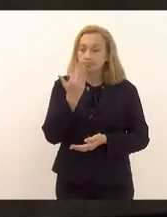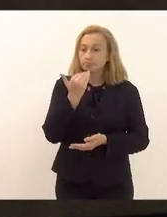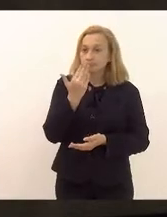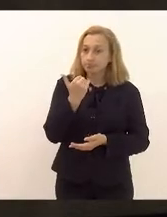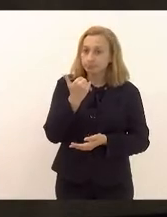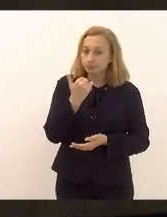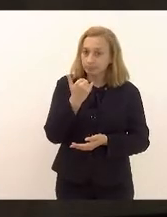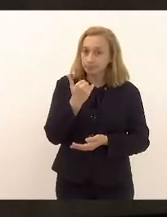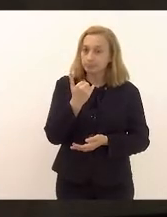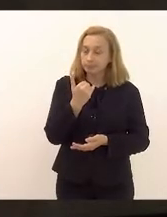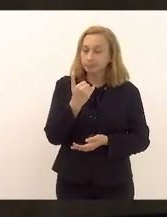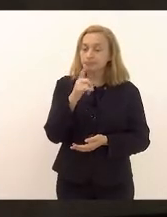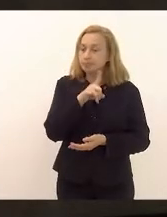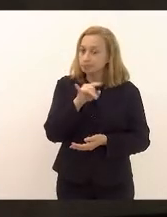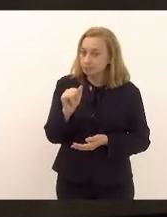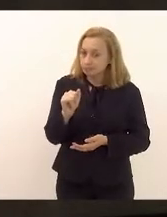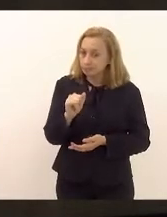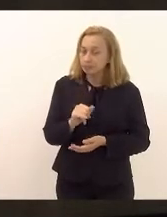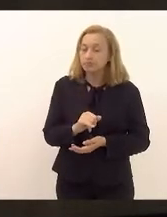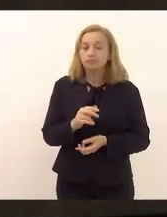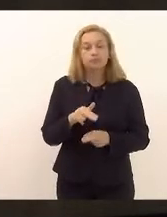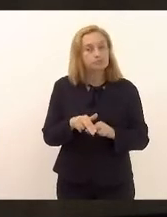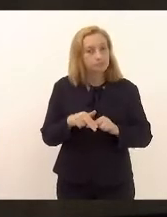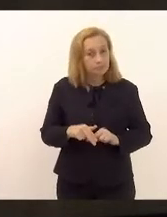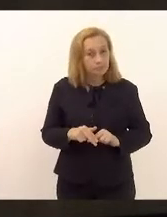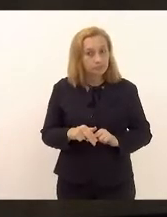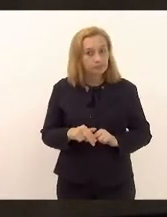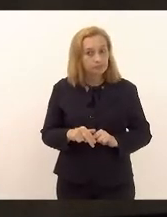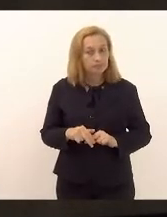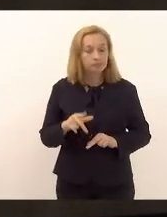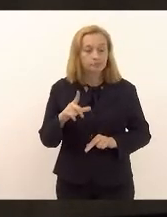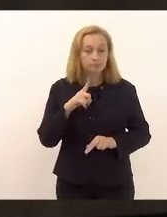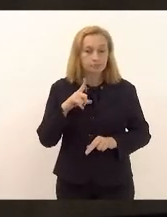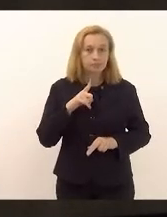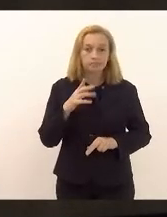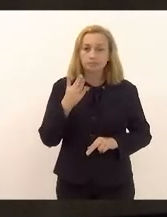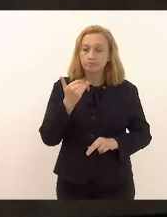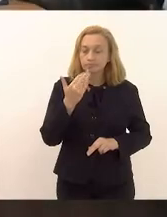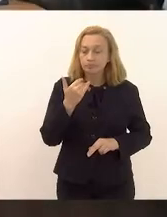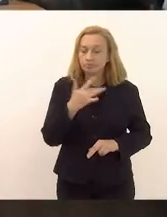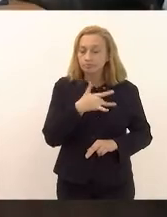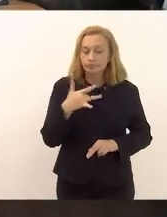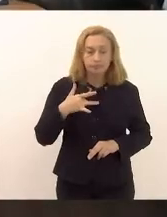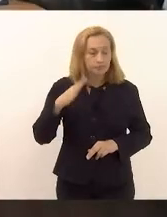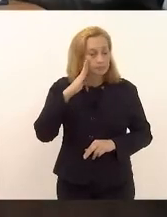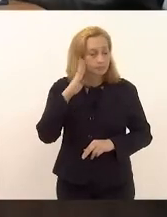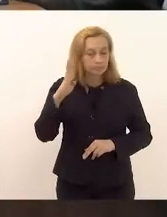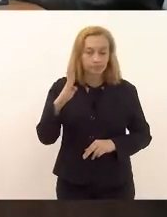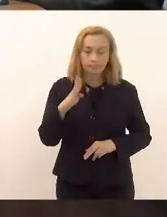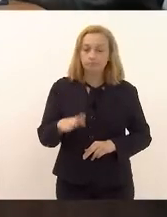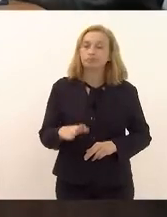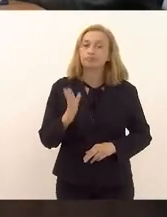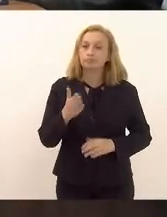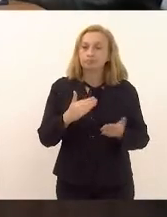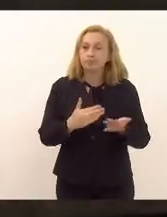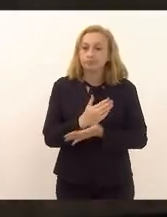alimentação do dia e, por isso, ter uma alimentação saudável é fundamental. A gente